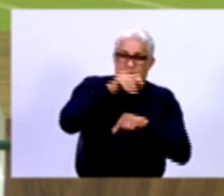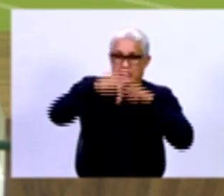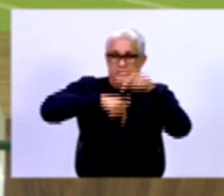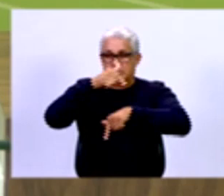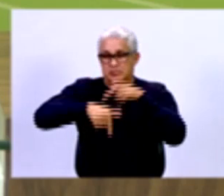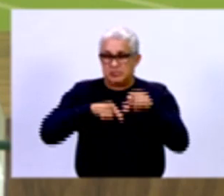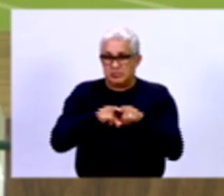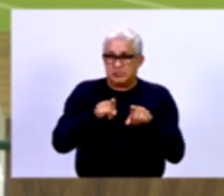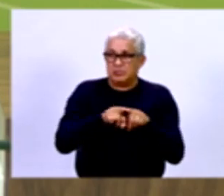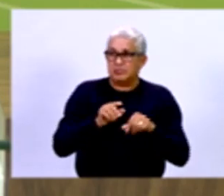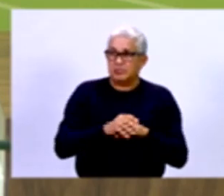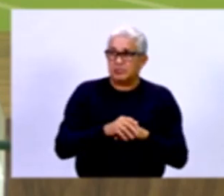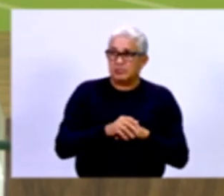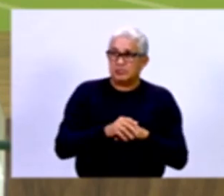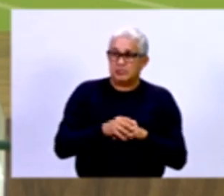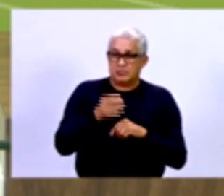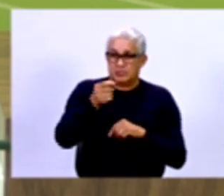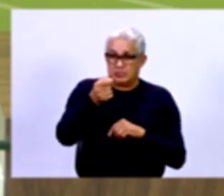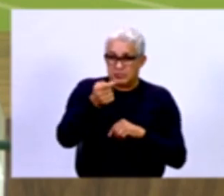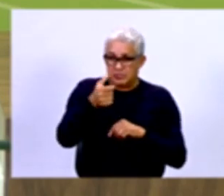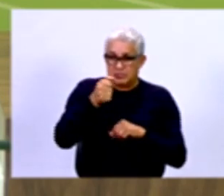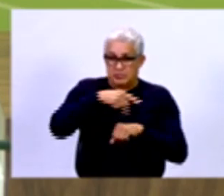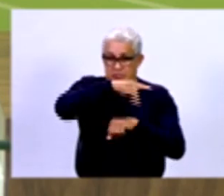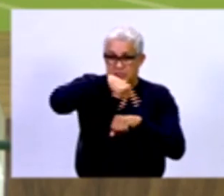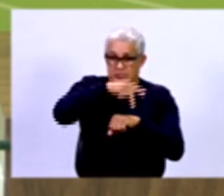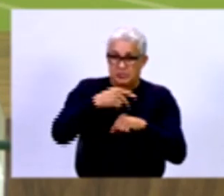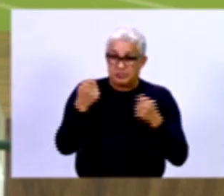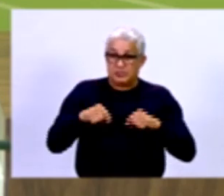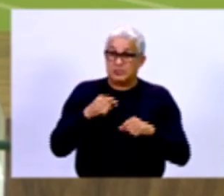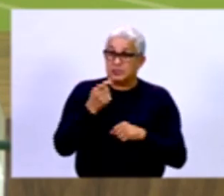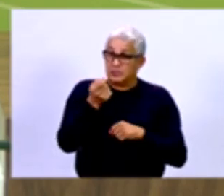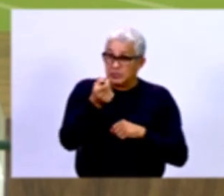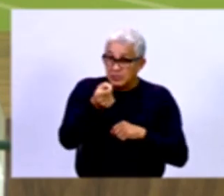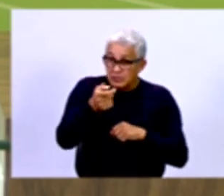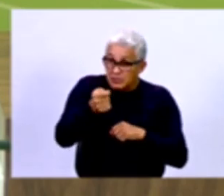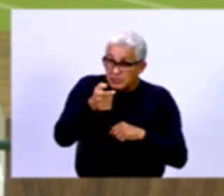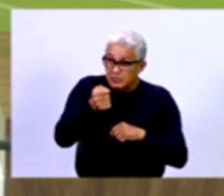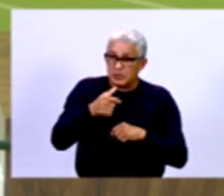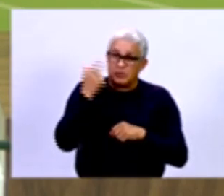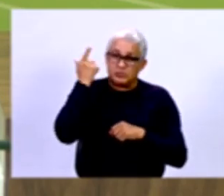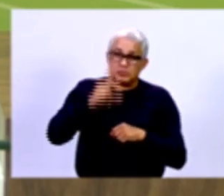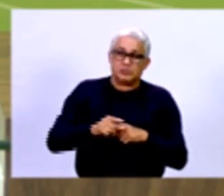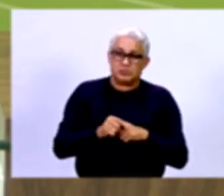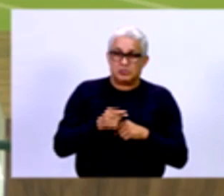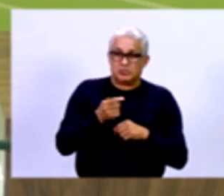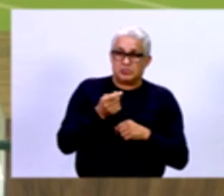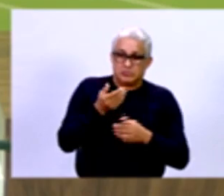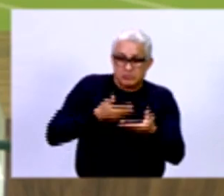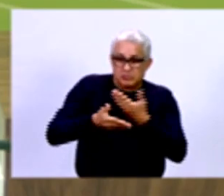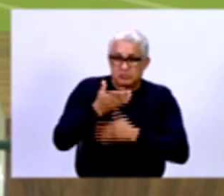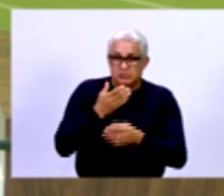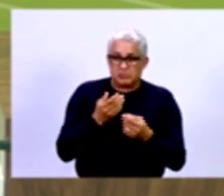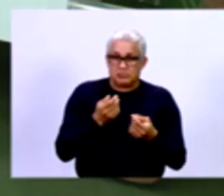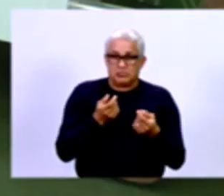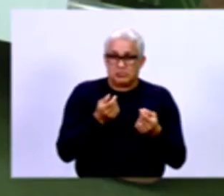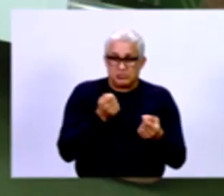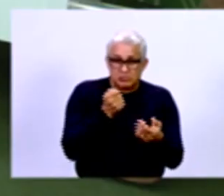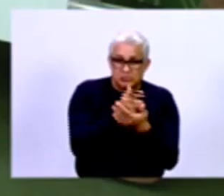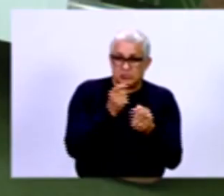de demandantes de moeda estrangeira. Pessoas que precisam da moeda para conseguir comercializar.